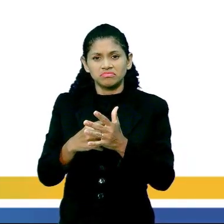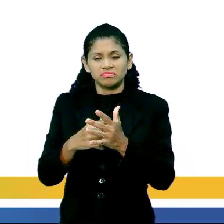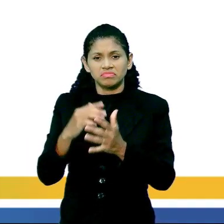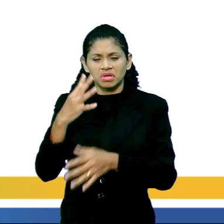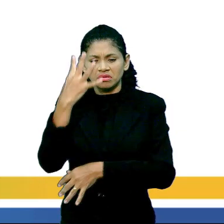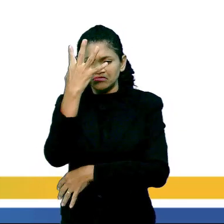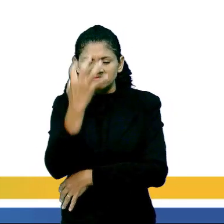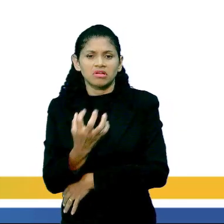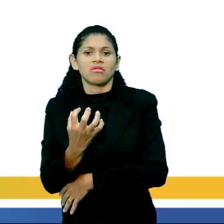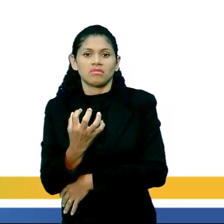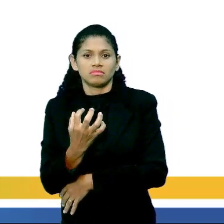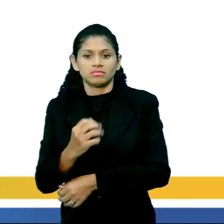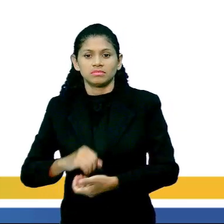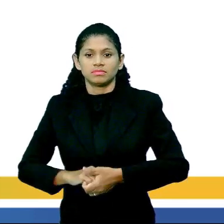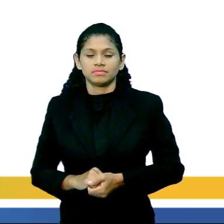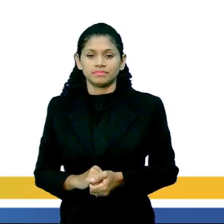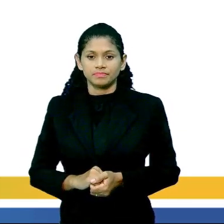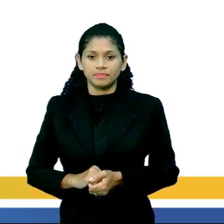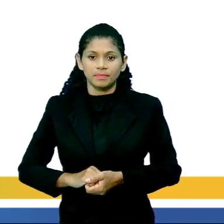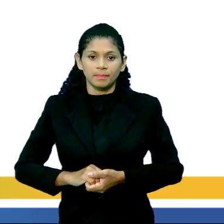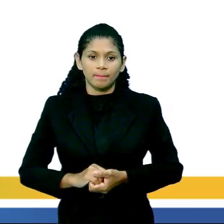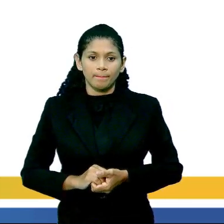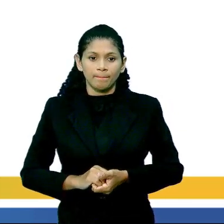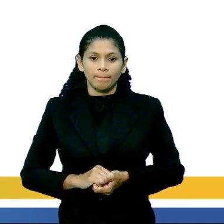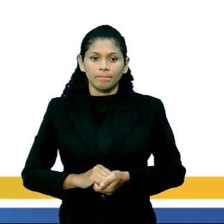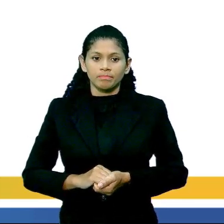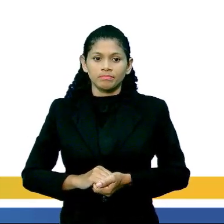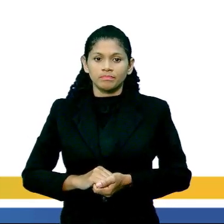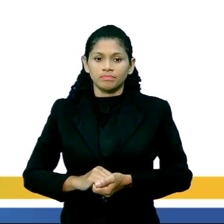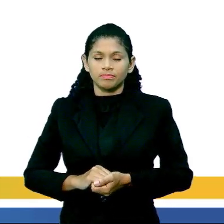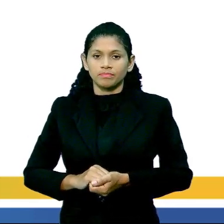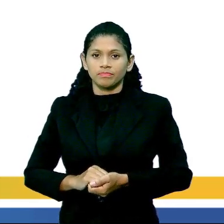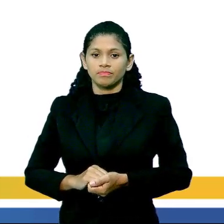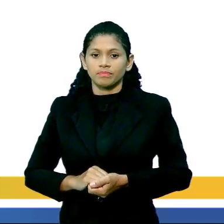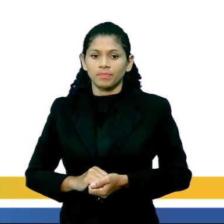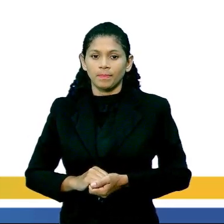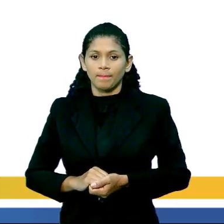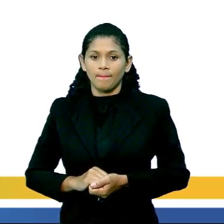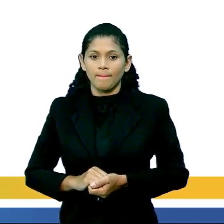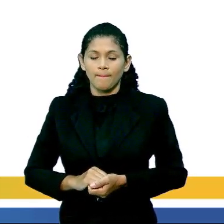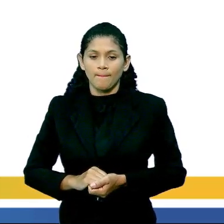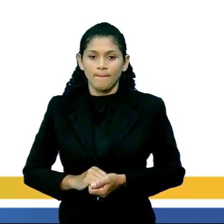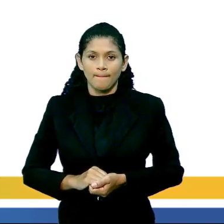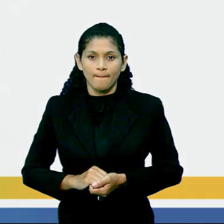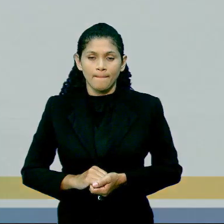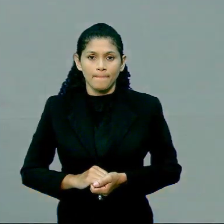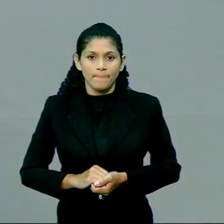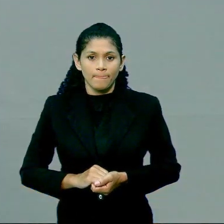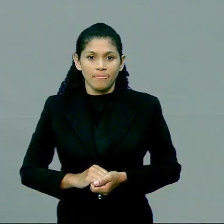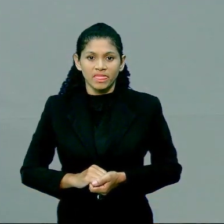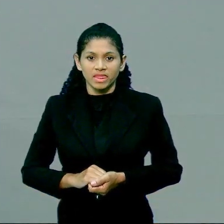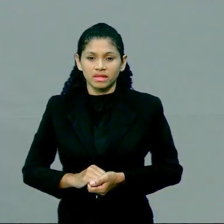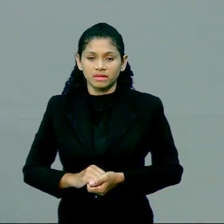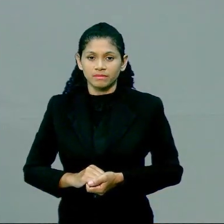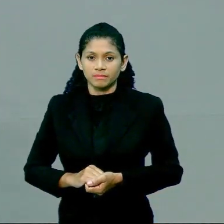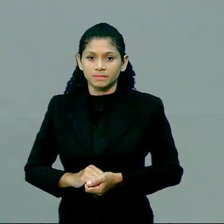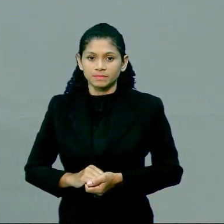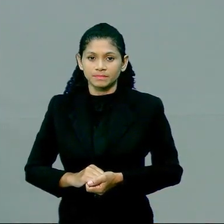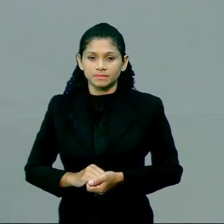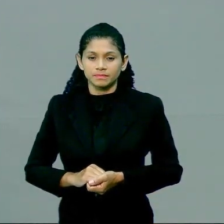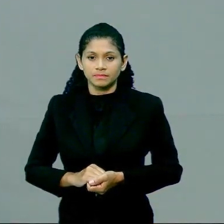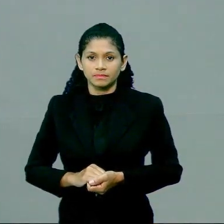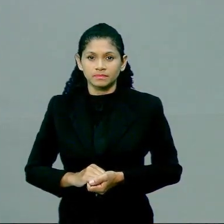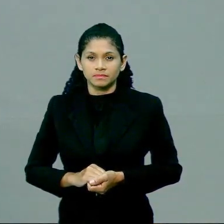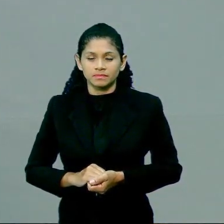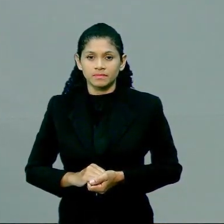me importa um pimento esse me importam Pimenta É como